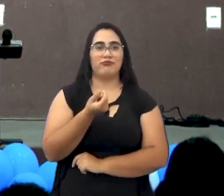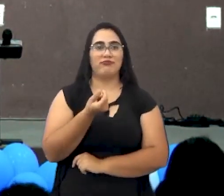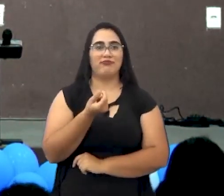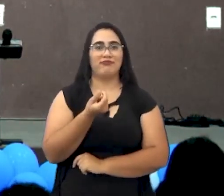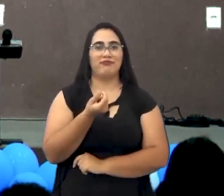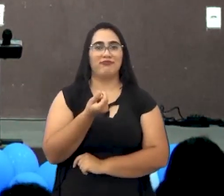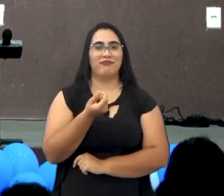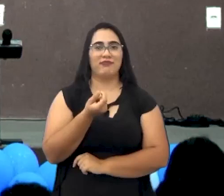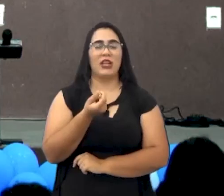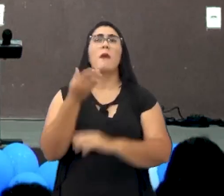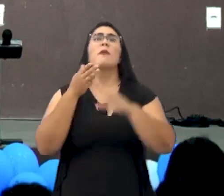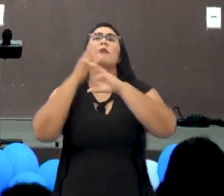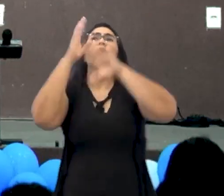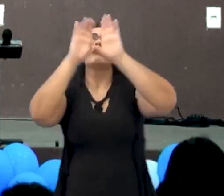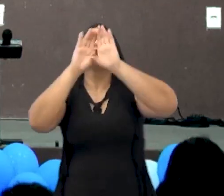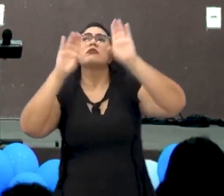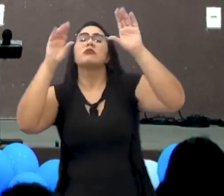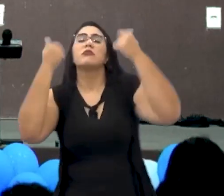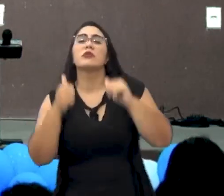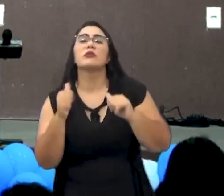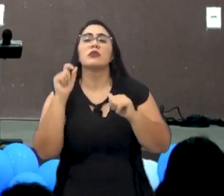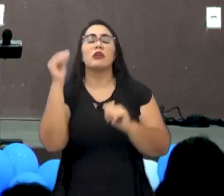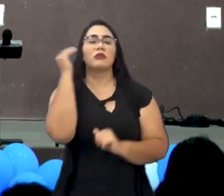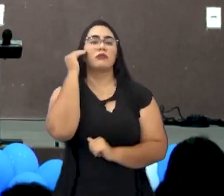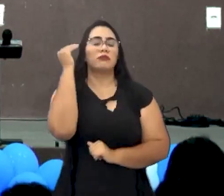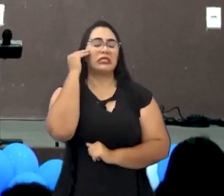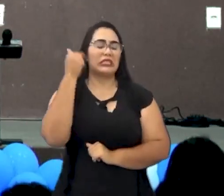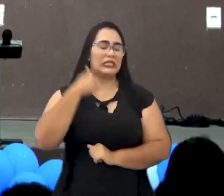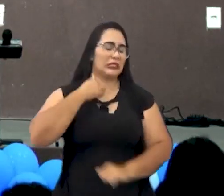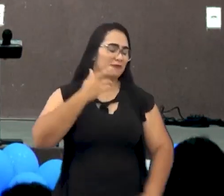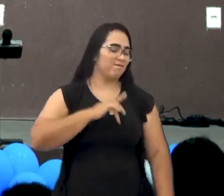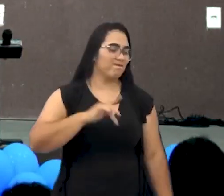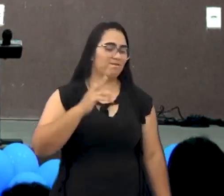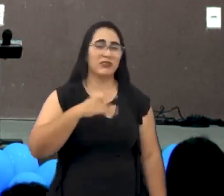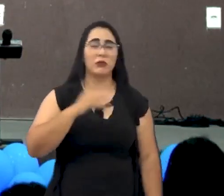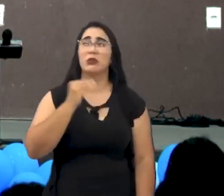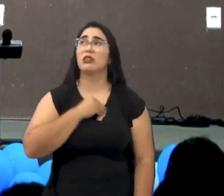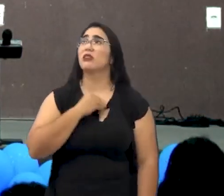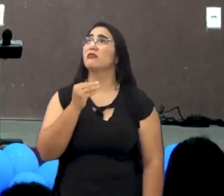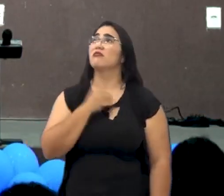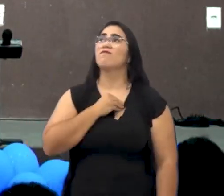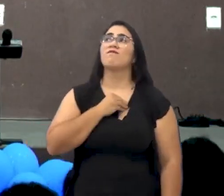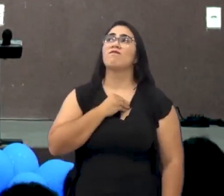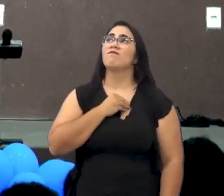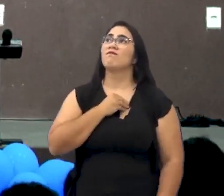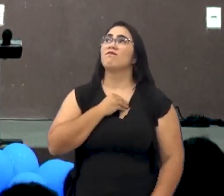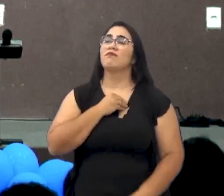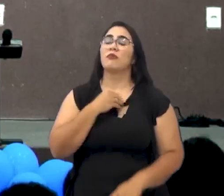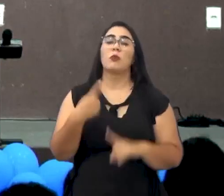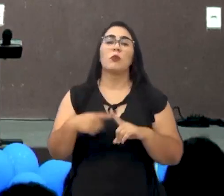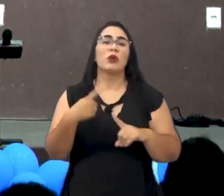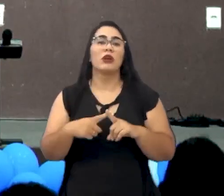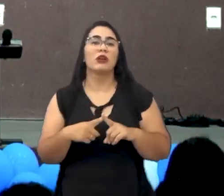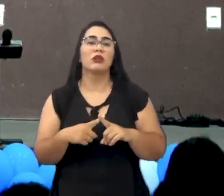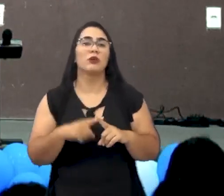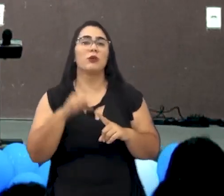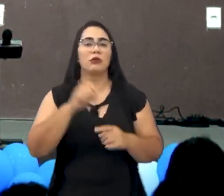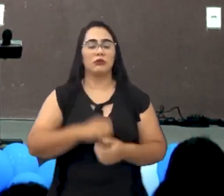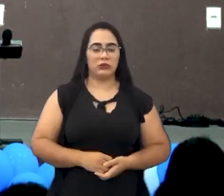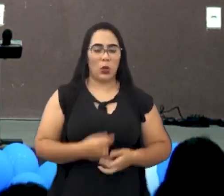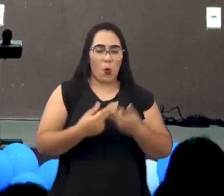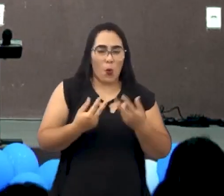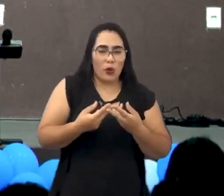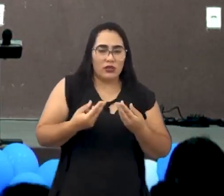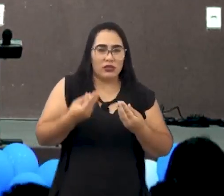Para entrar no reino dos céus, precisa reconhecer que é miserável, porque ninguém entra no reino dos céus carregando nada, porque não